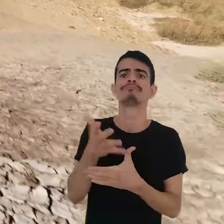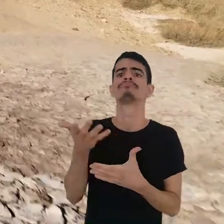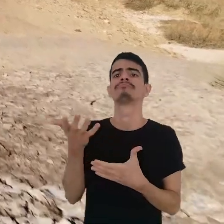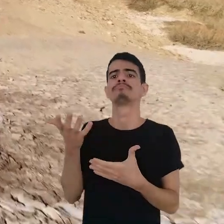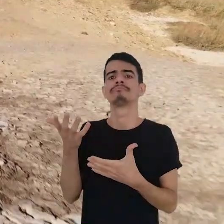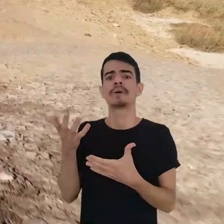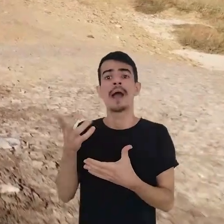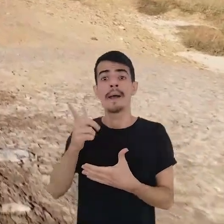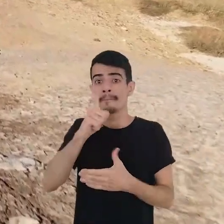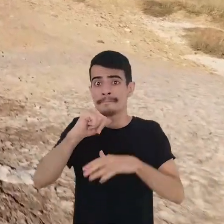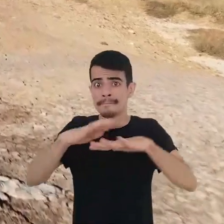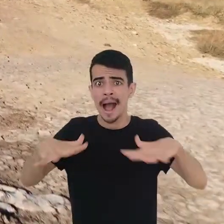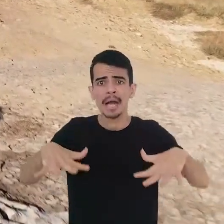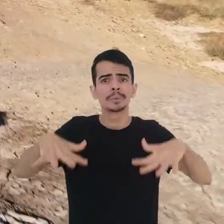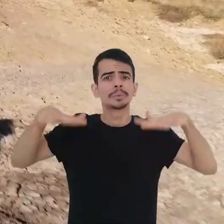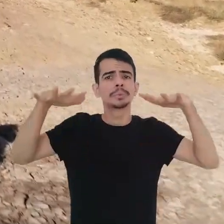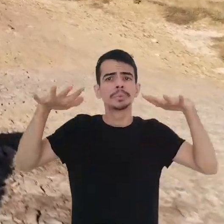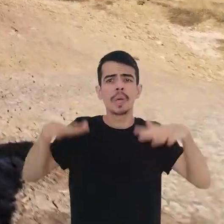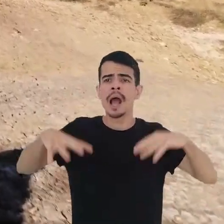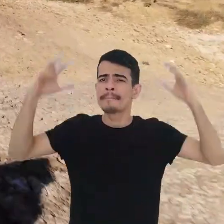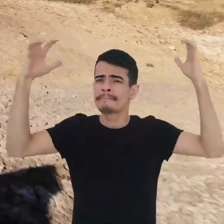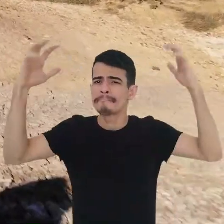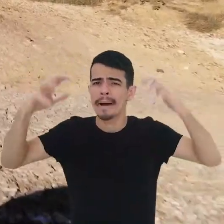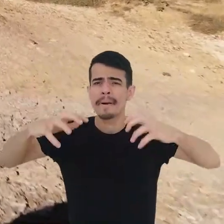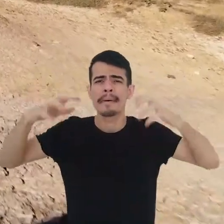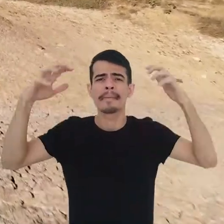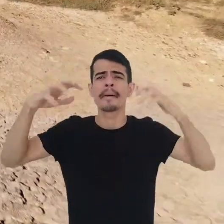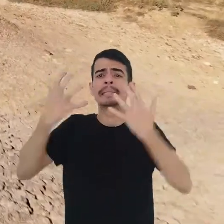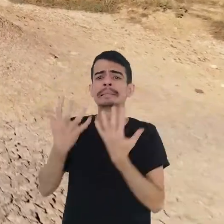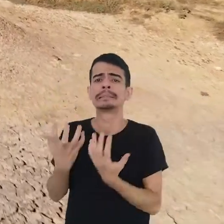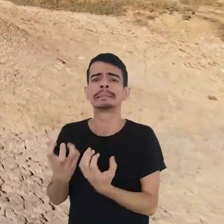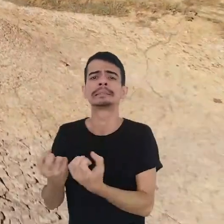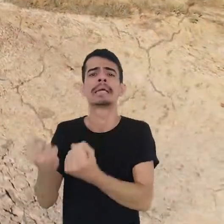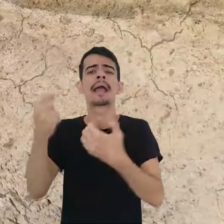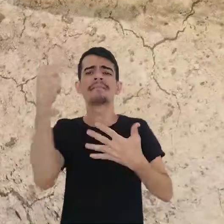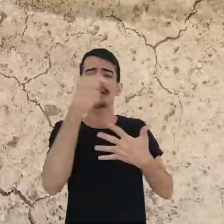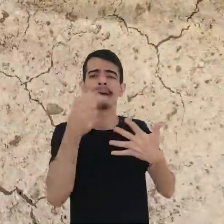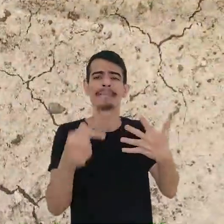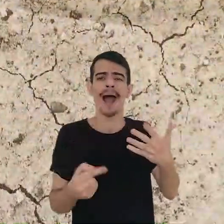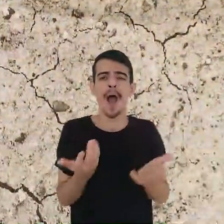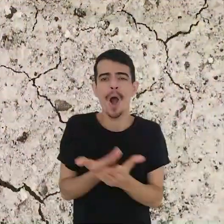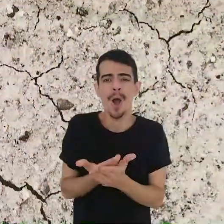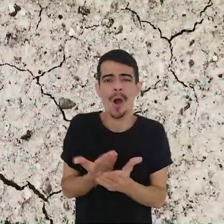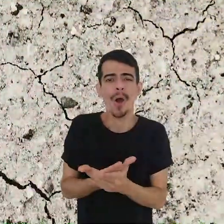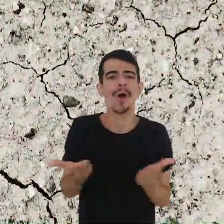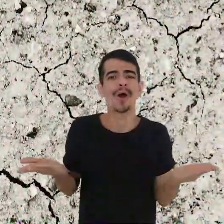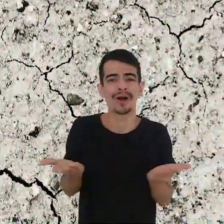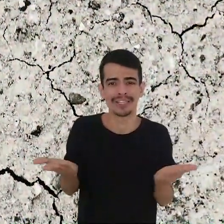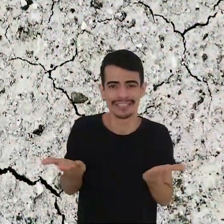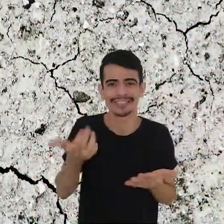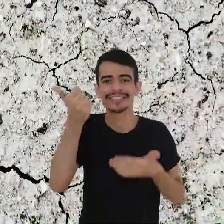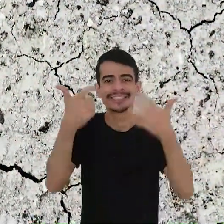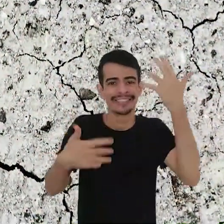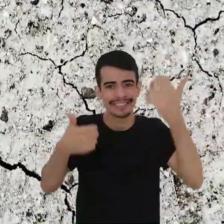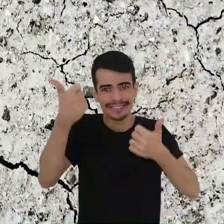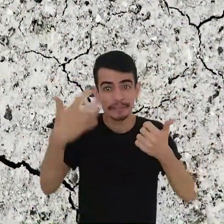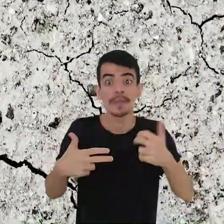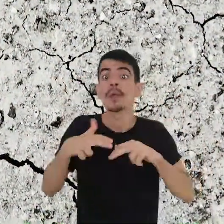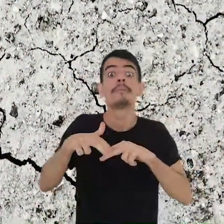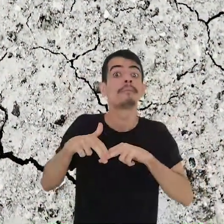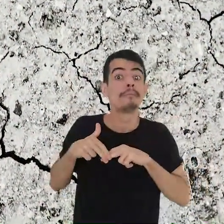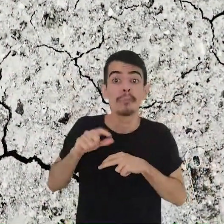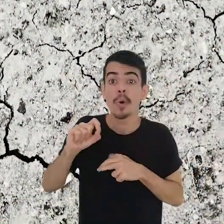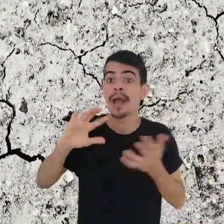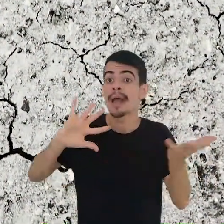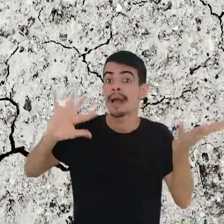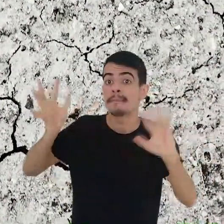do mar, tempestades, desertificação e outros eventos, como os relatados na aula de hoje, são desencadeados